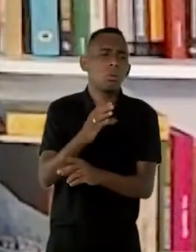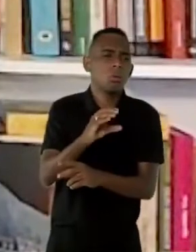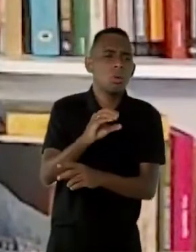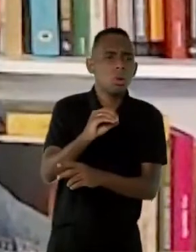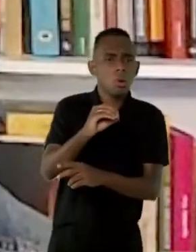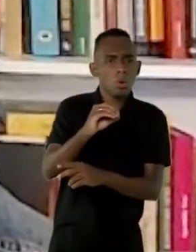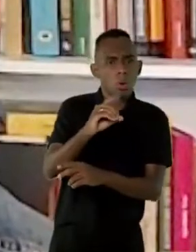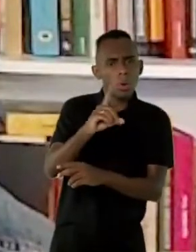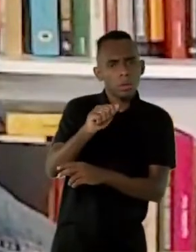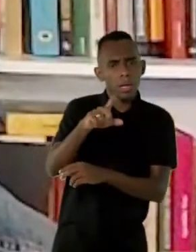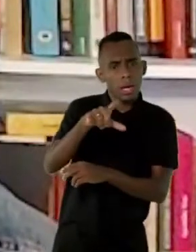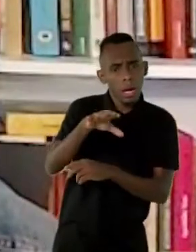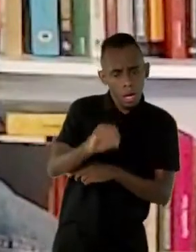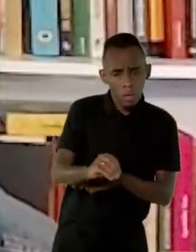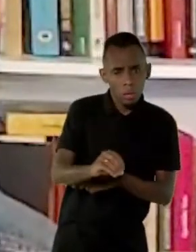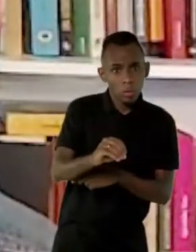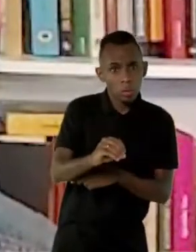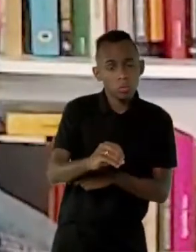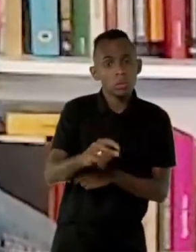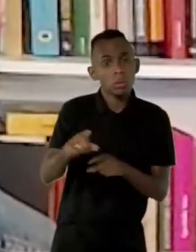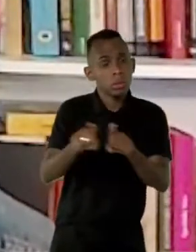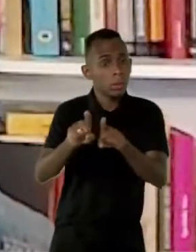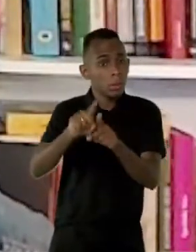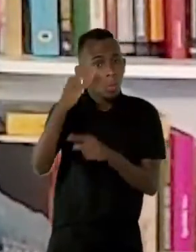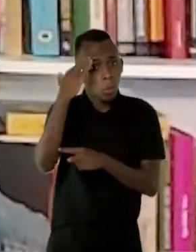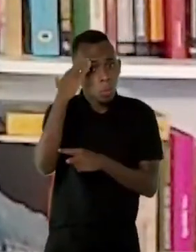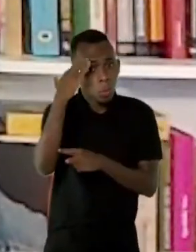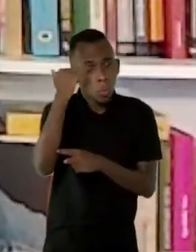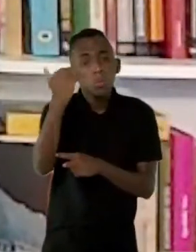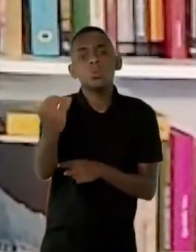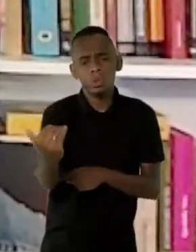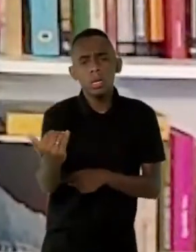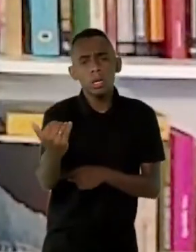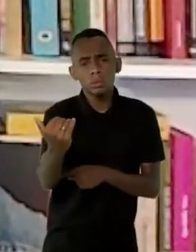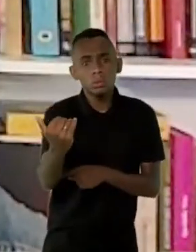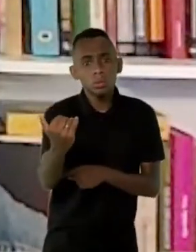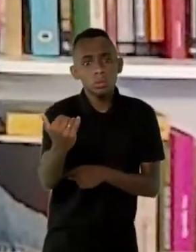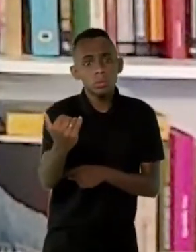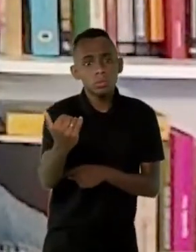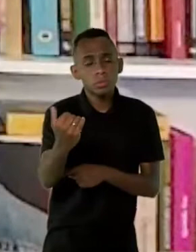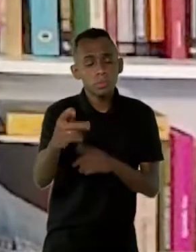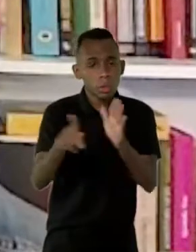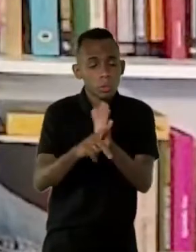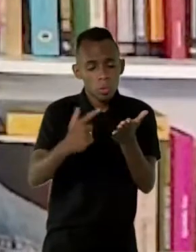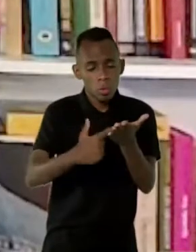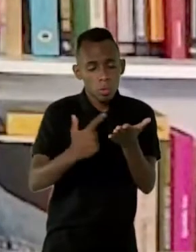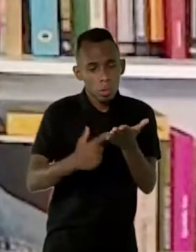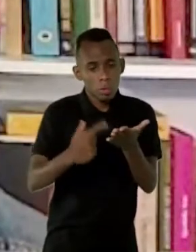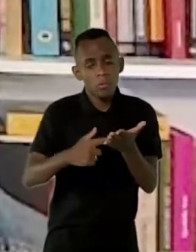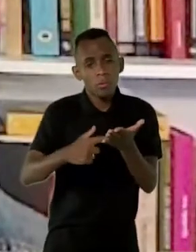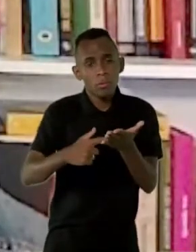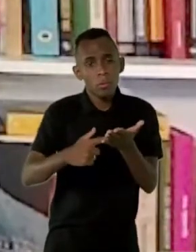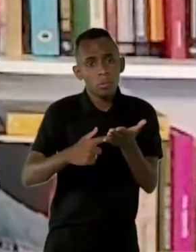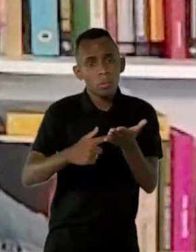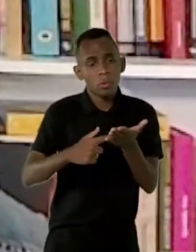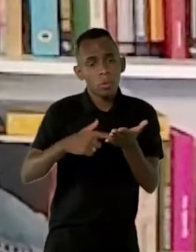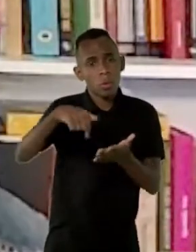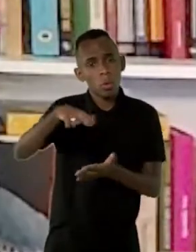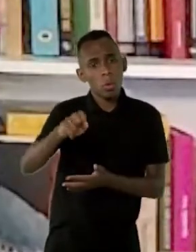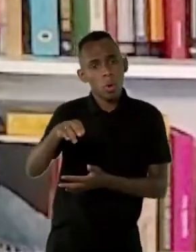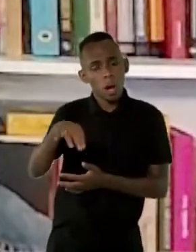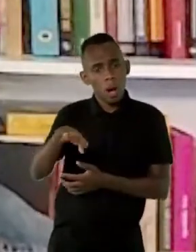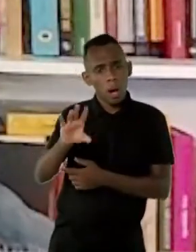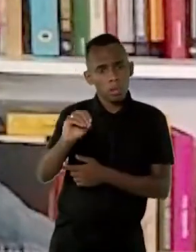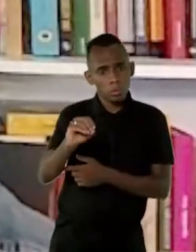sucesso estrondoso, durante alguns anos, poucos anos, do livro Quarto de Despejo, que, enfim, foi lido